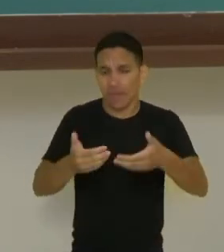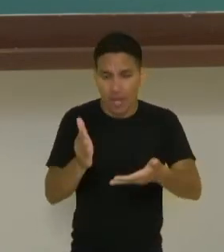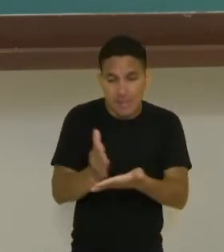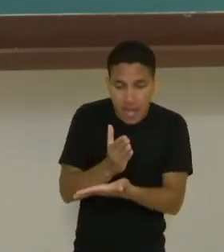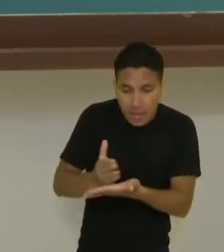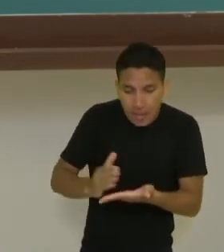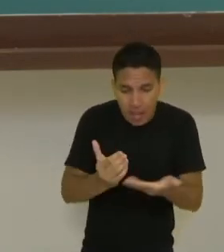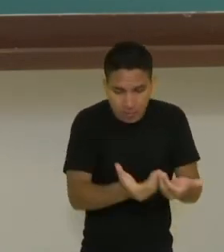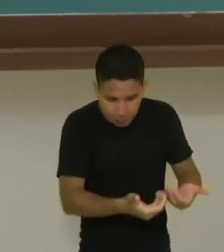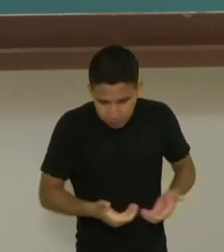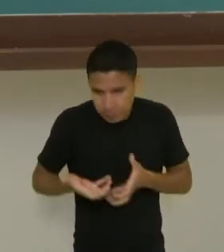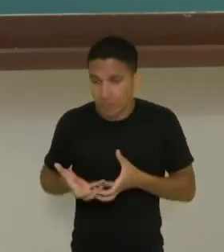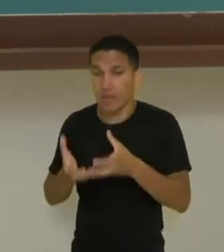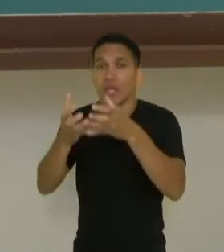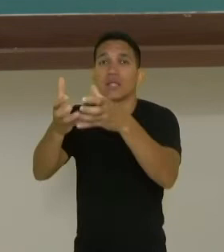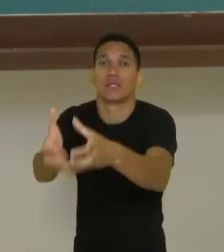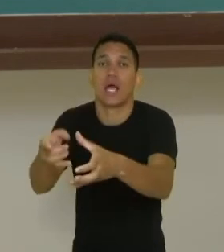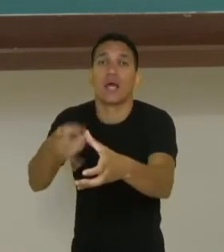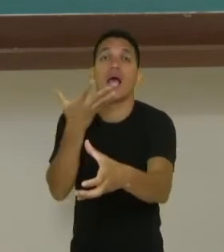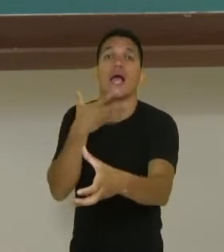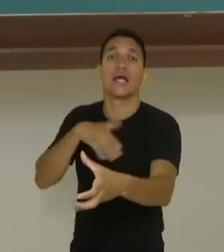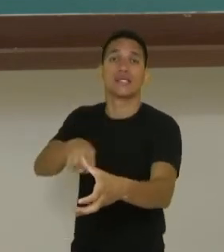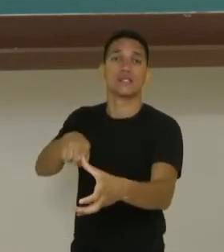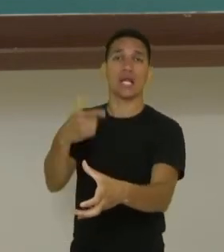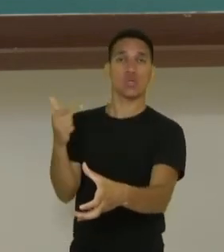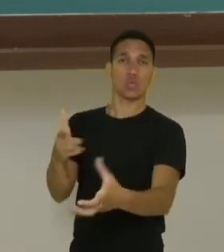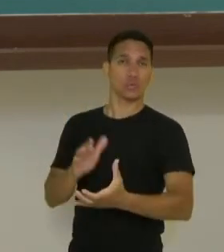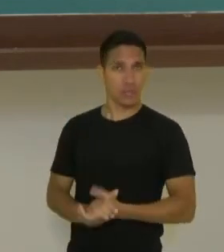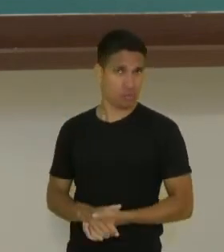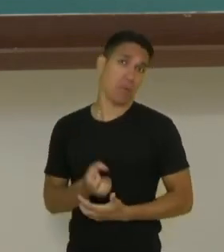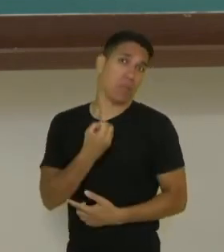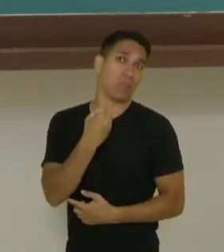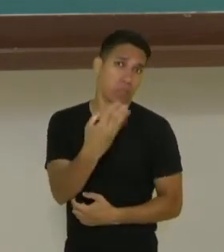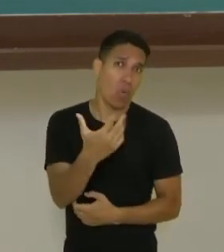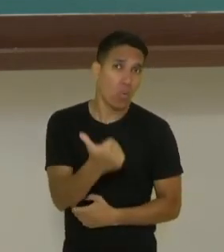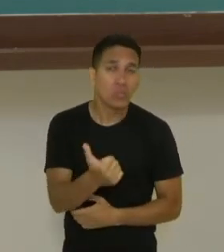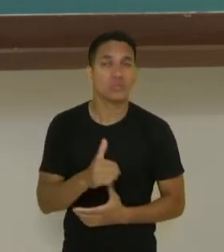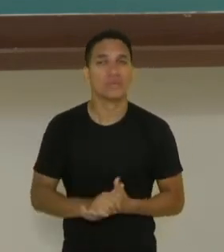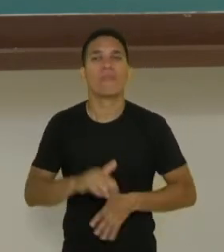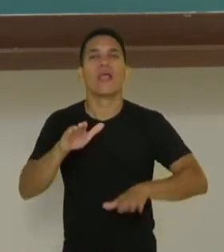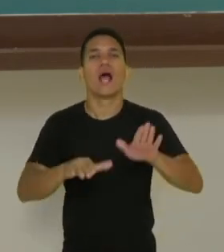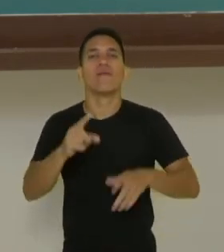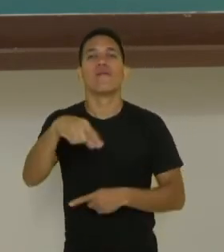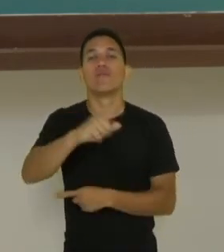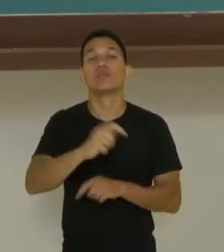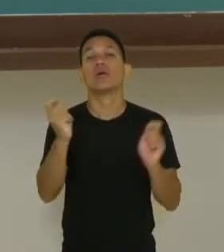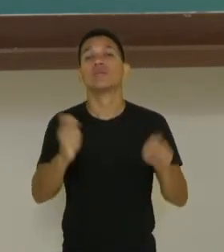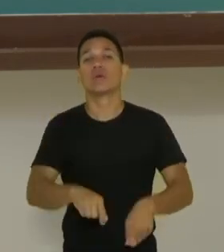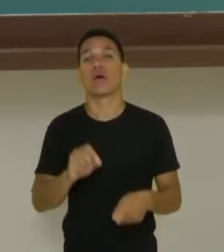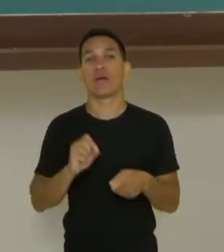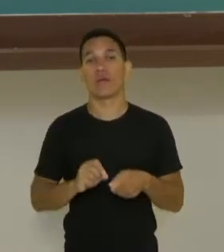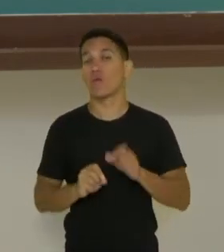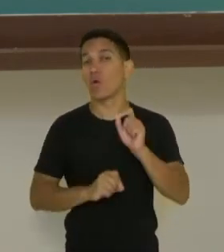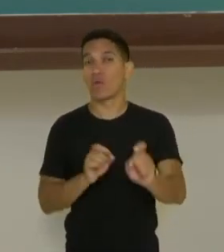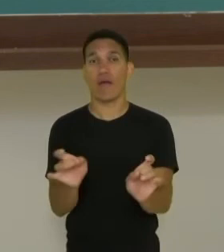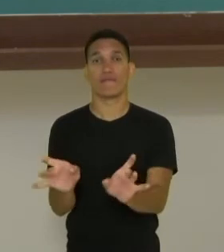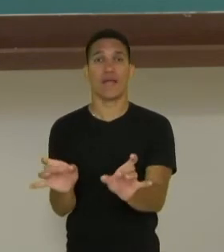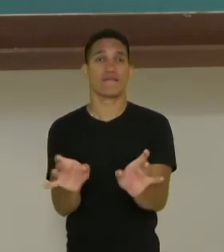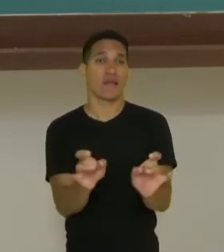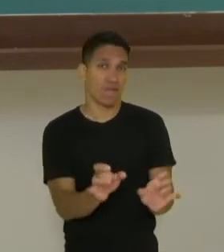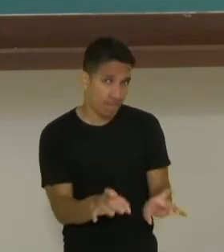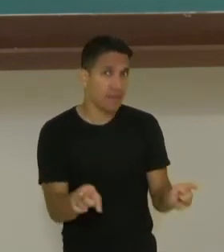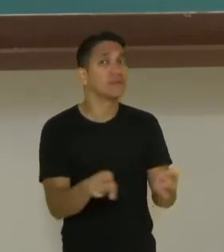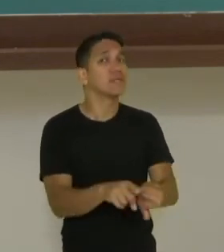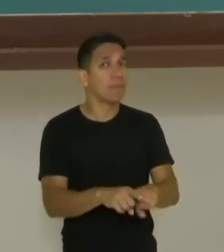e doar para uma criança que não tem? Seria bacana. Às vezes você pode até mesmo vender produtos de segunda